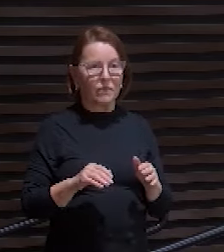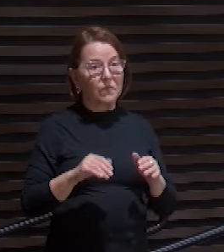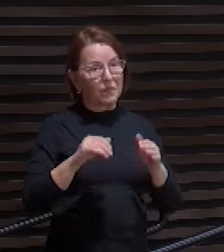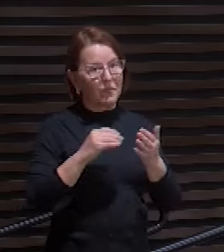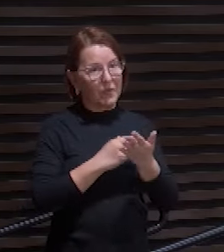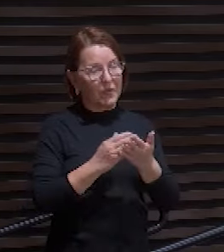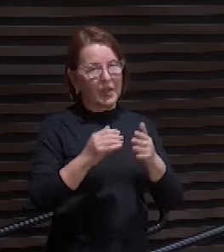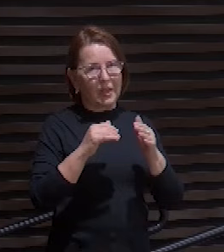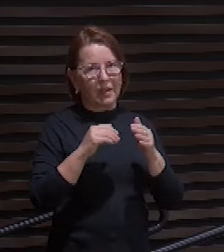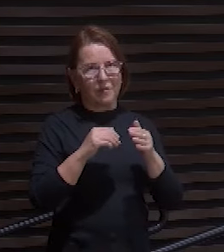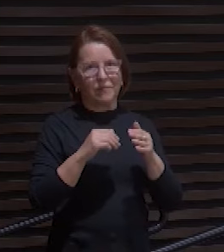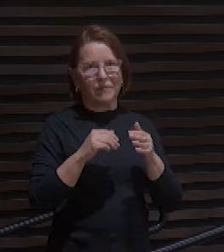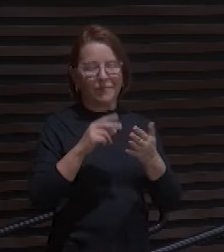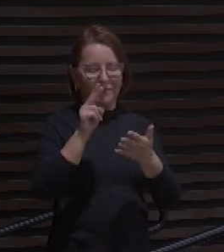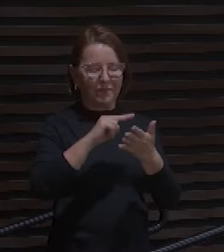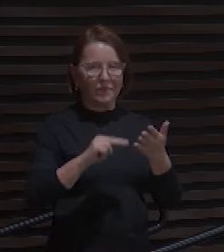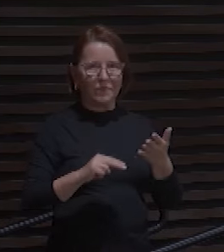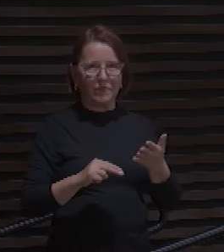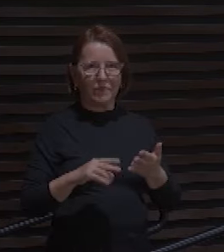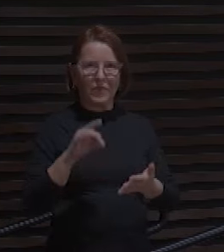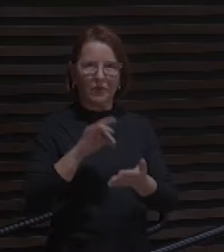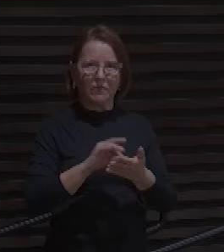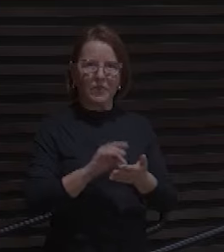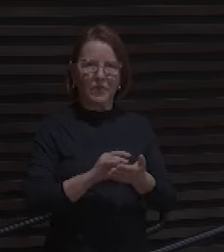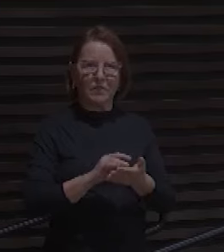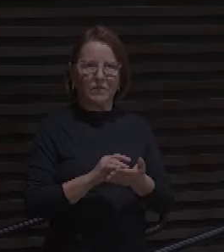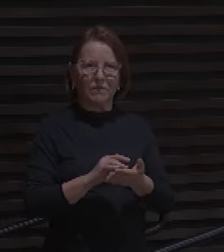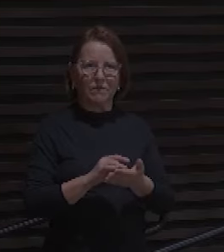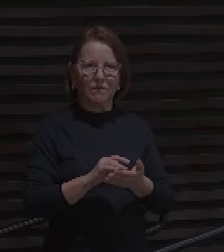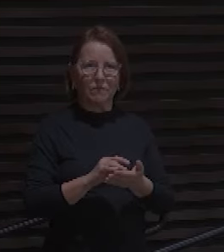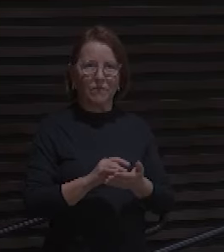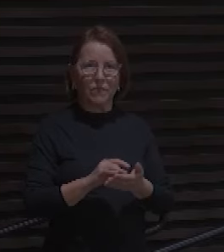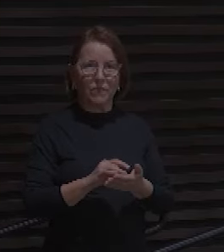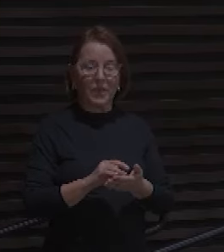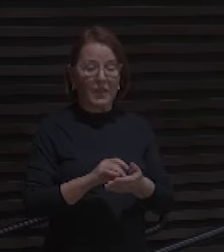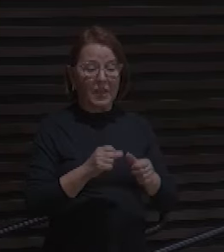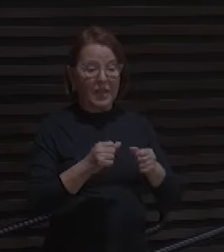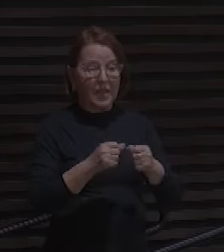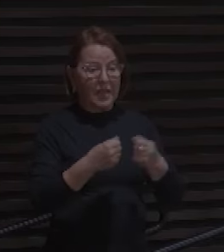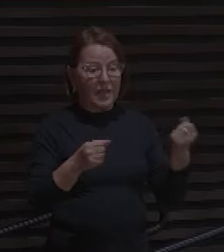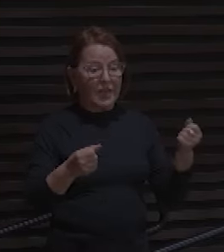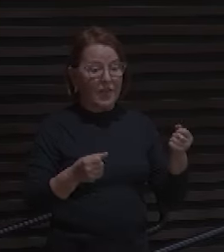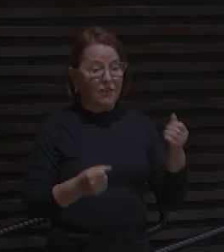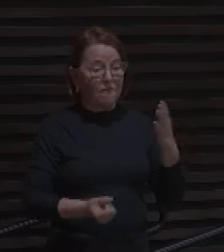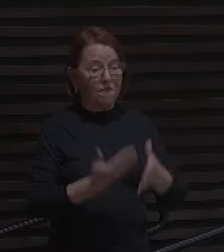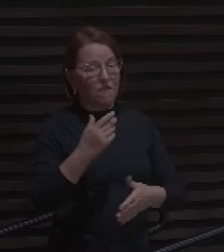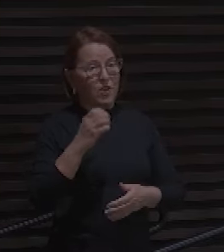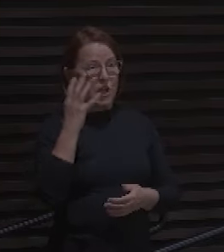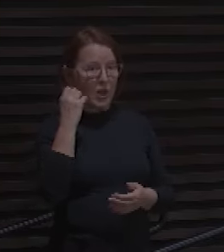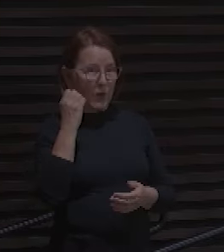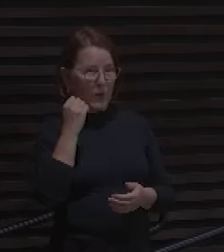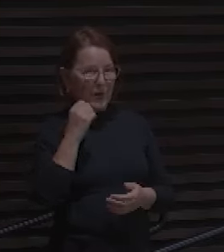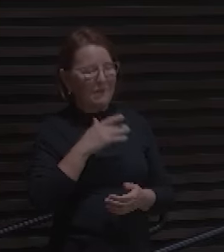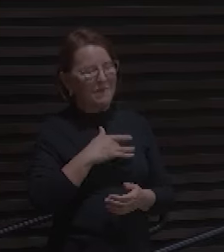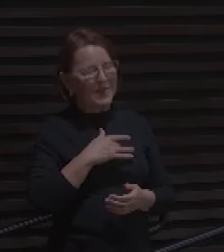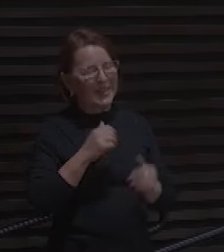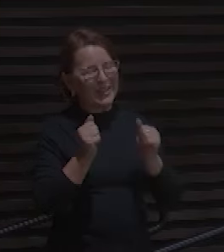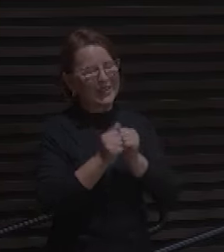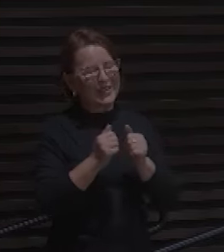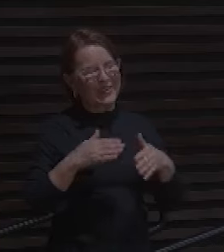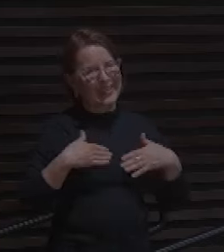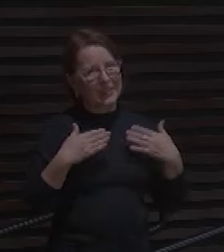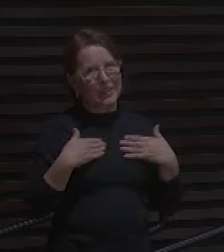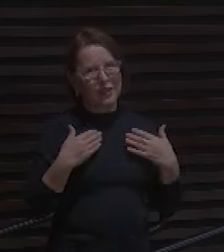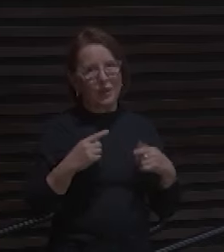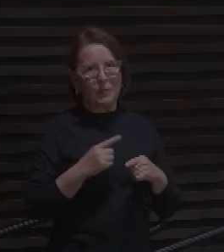6 a 10. De fato, grande fonte de lucro é a piedade com o contentamento.